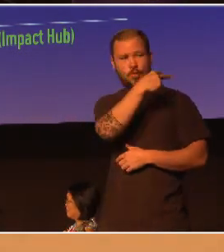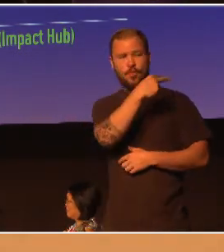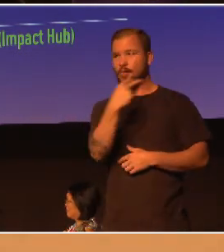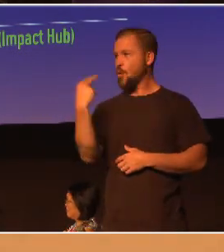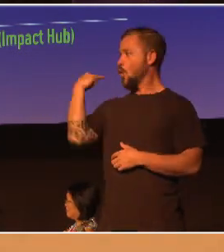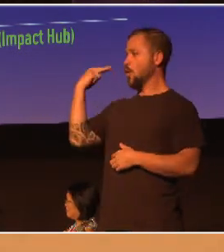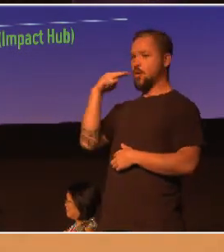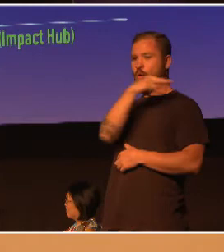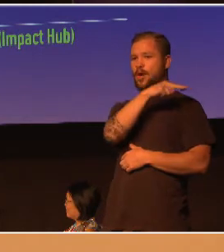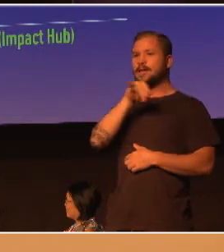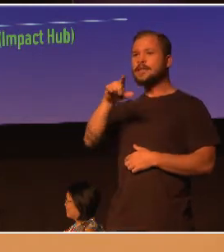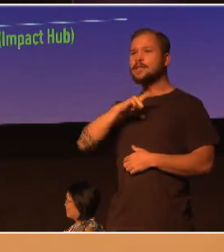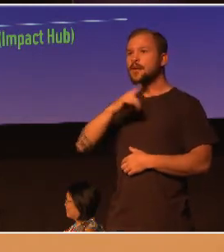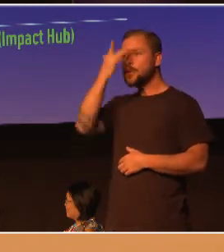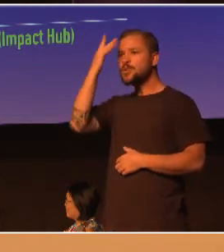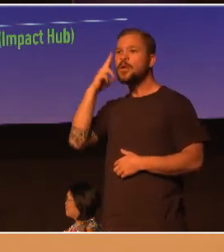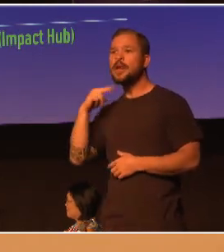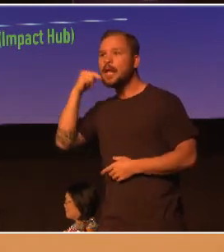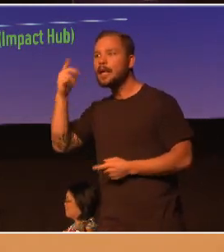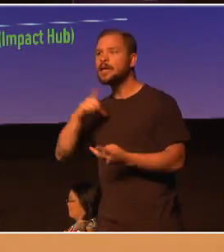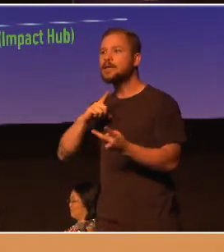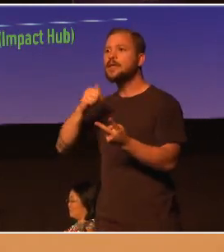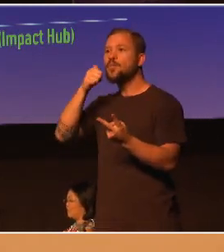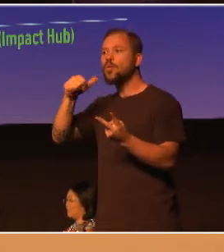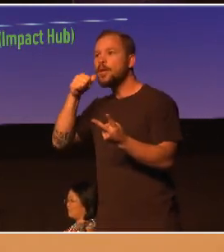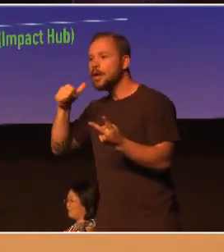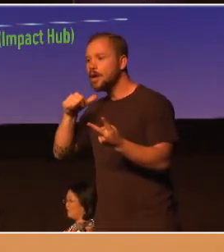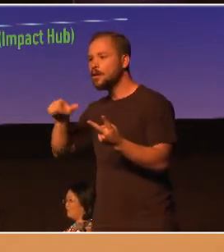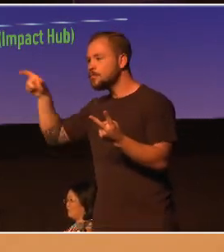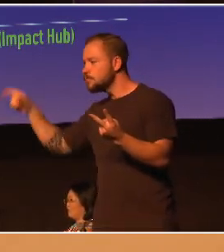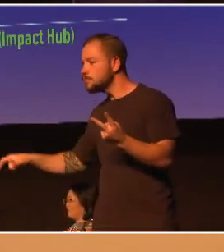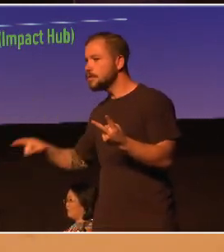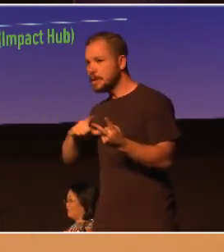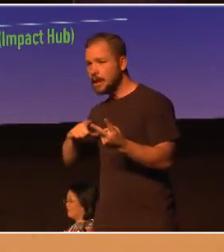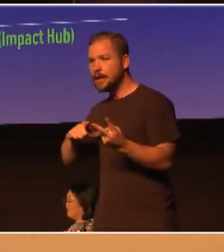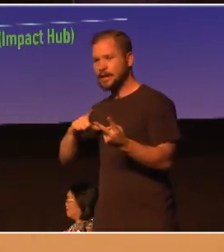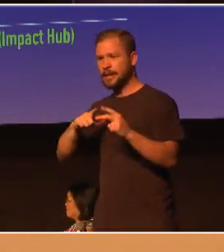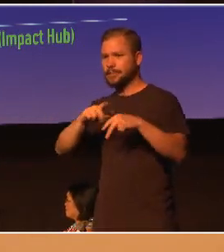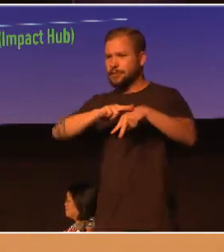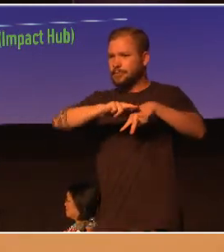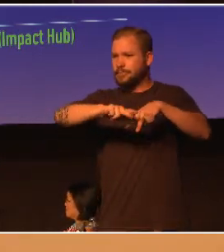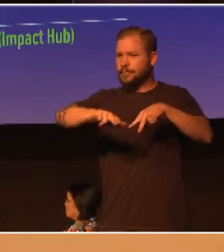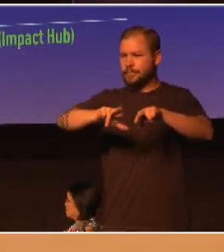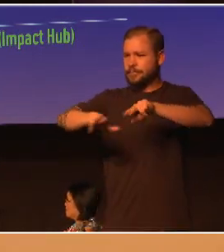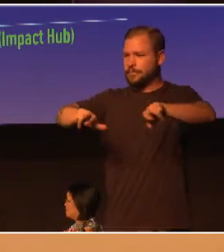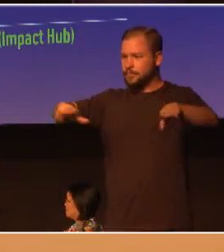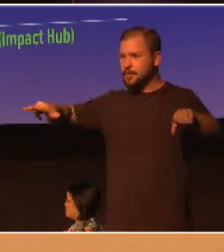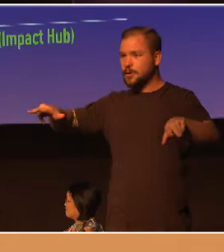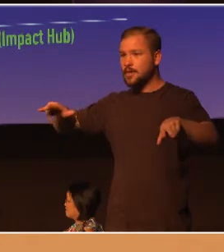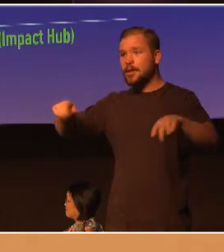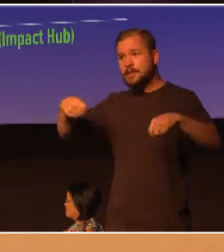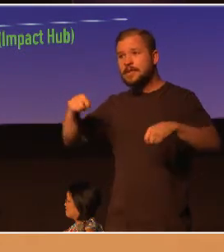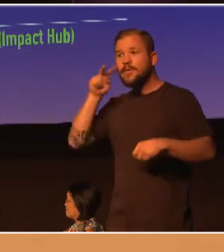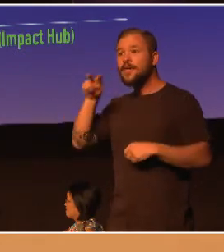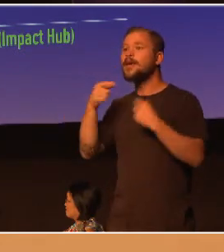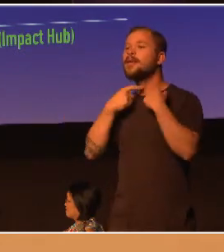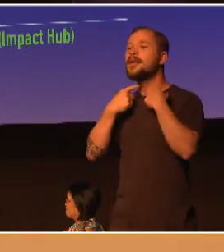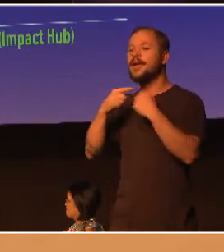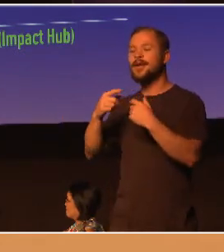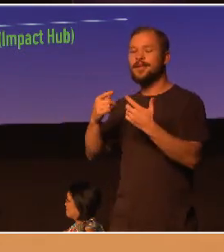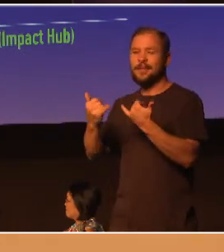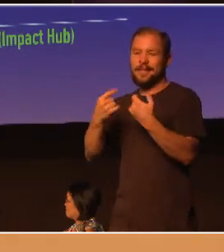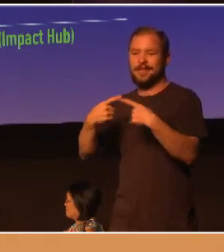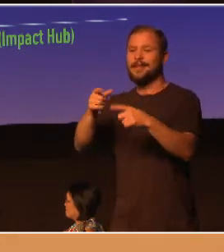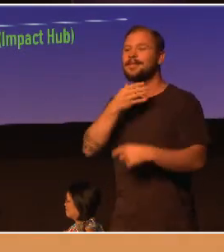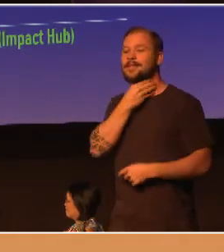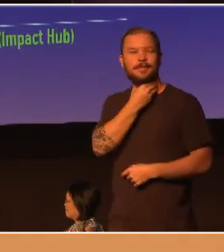lado e vê se tem uma pessoa negra, vê se tem mulheres, vê se tem diversidade naquele espaço. Esse é o famoso teste do pescoço. É necessário,